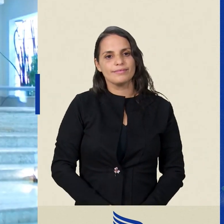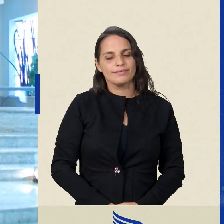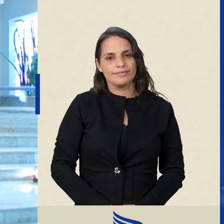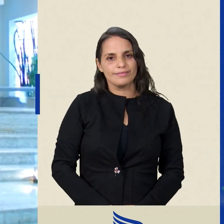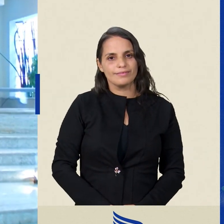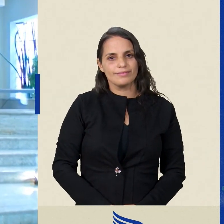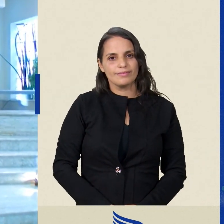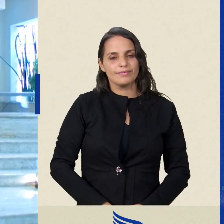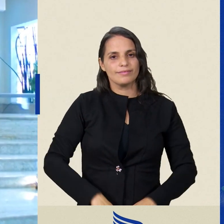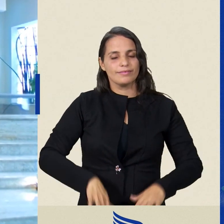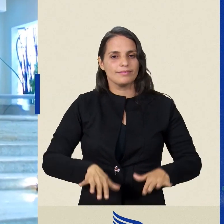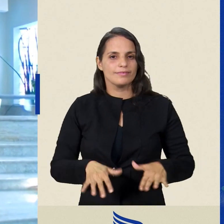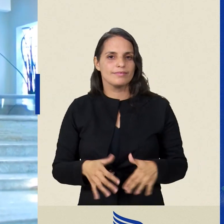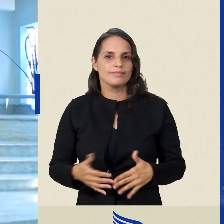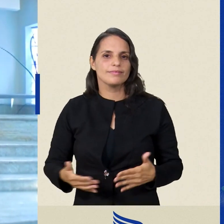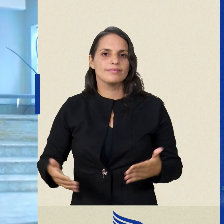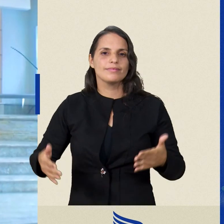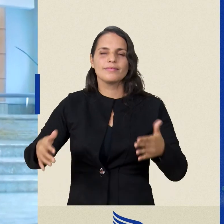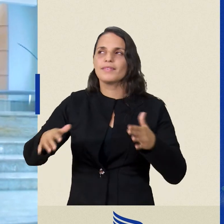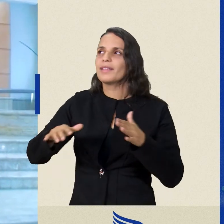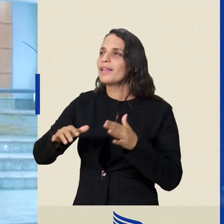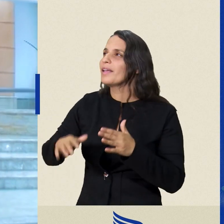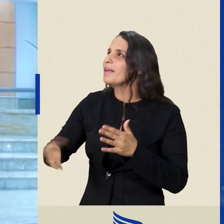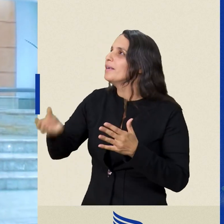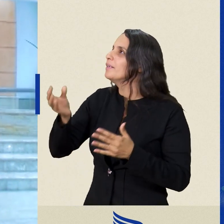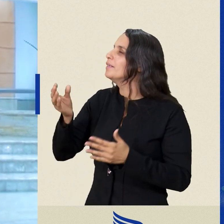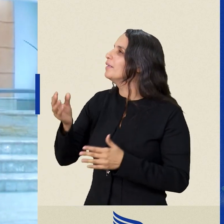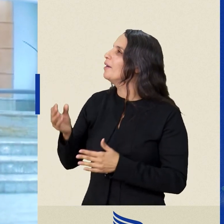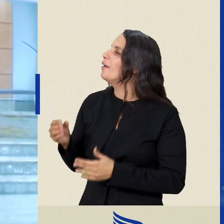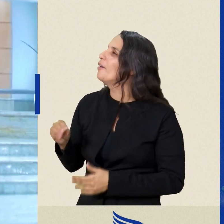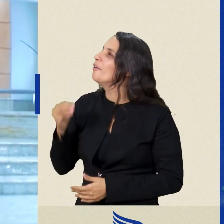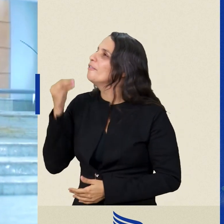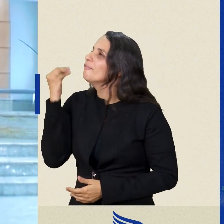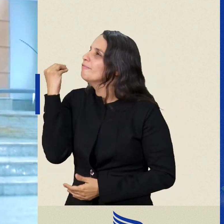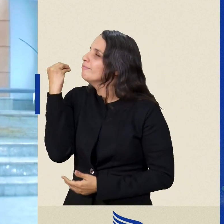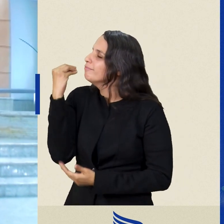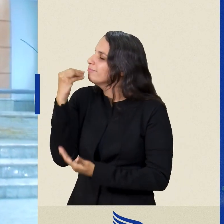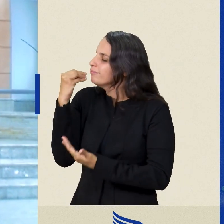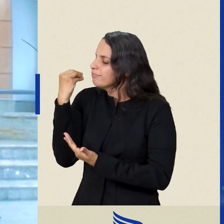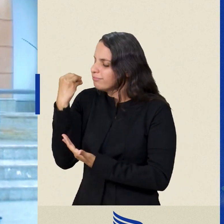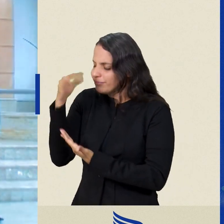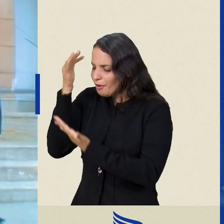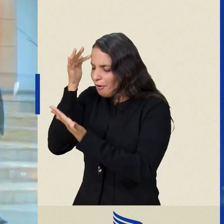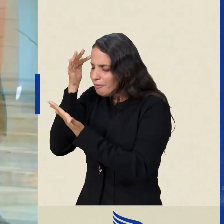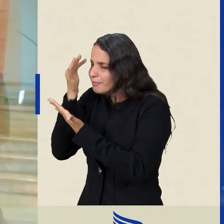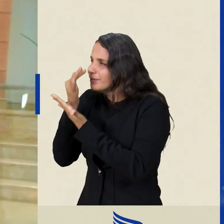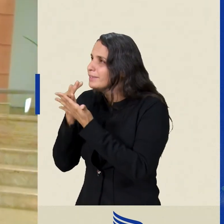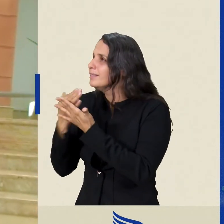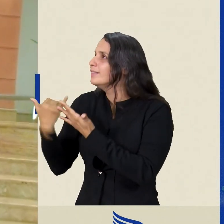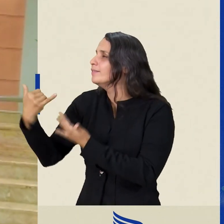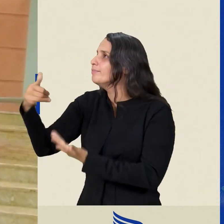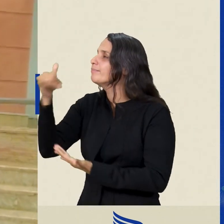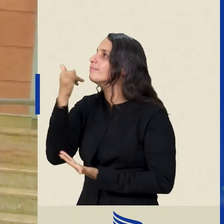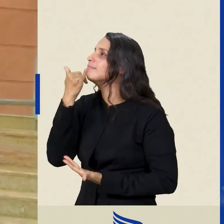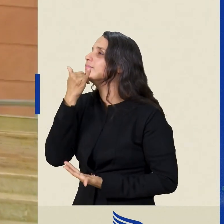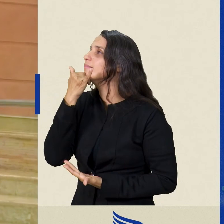manancial. Perdoa nossa débil fé,